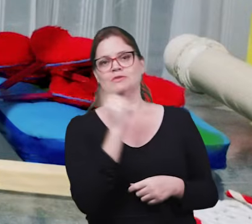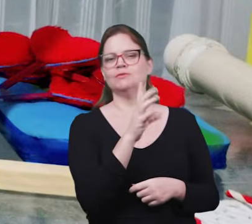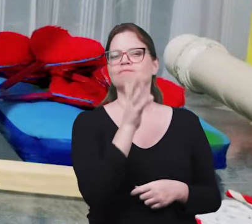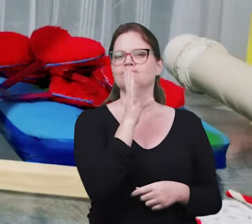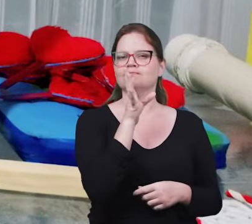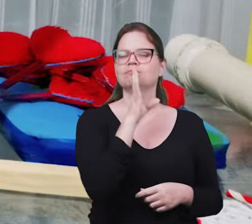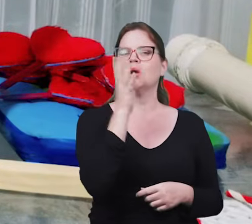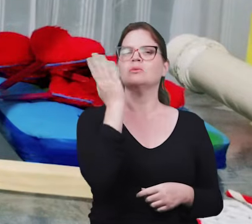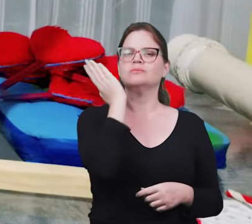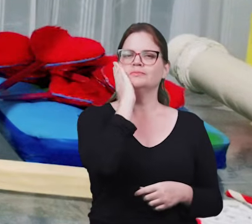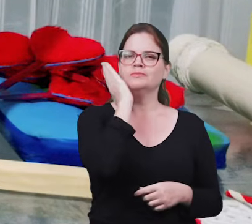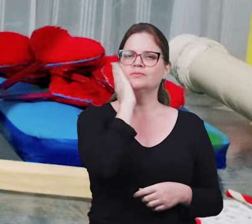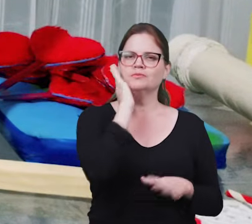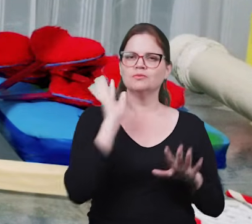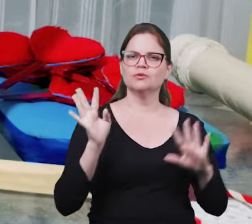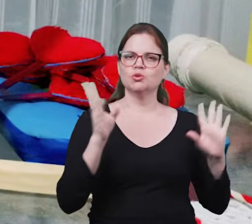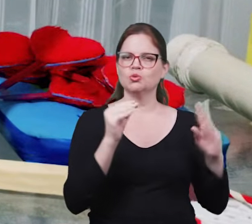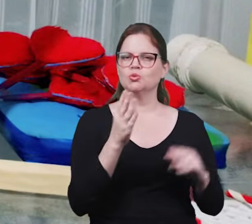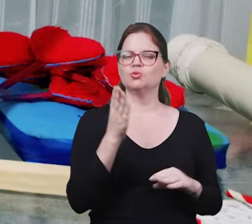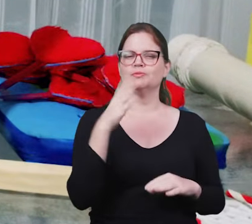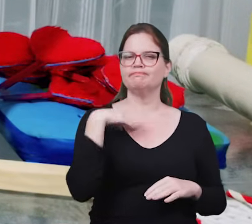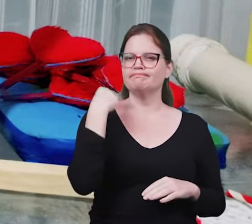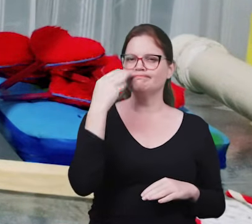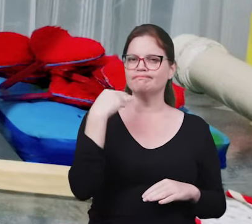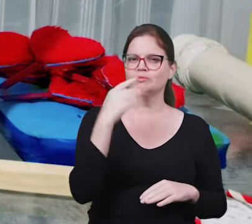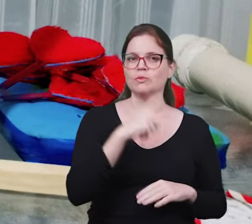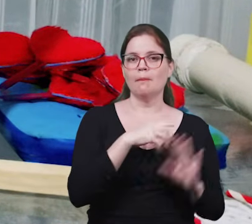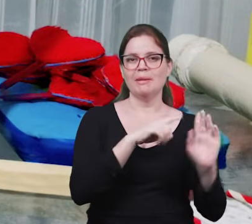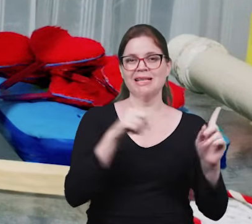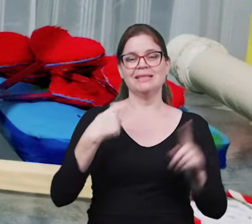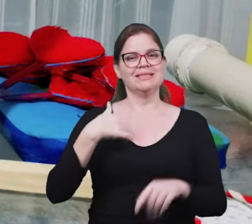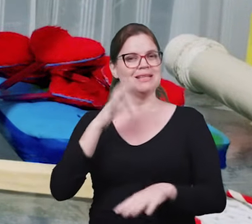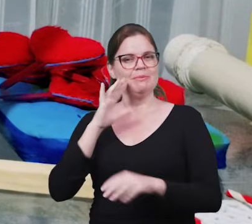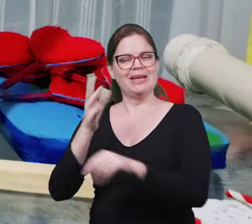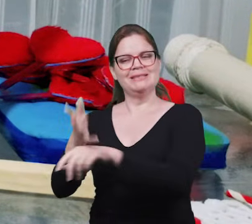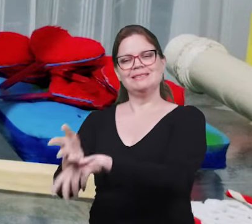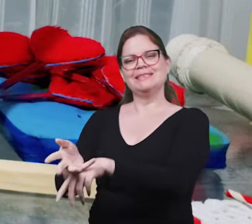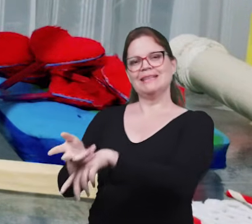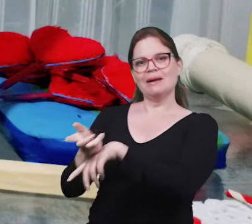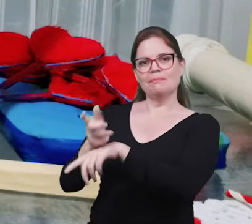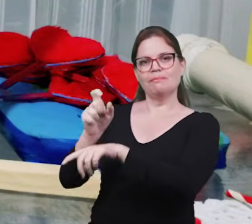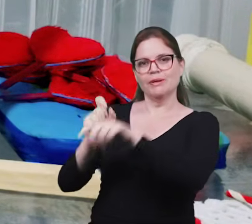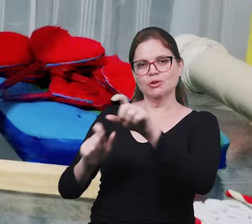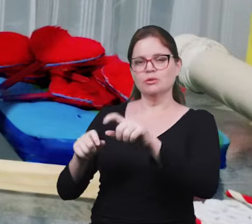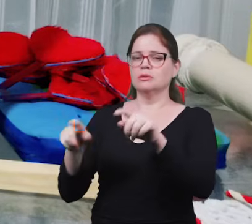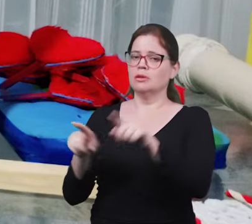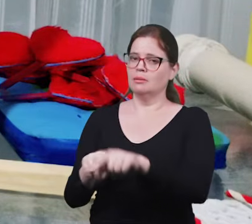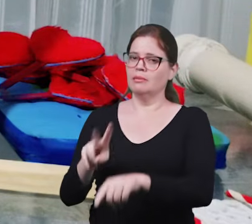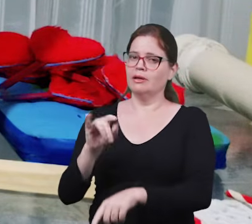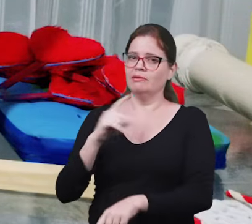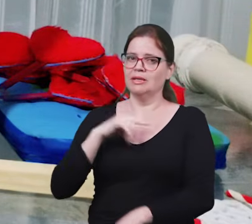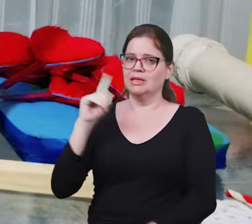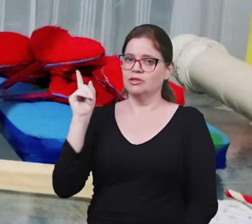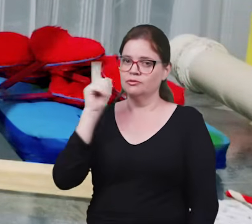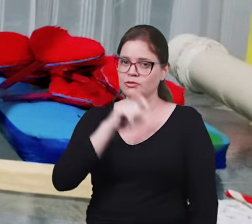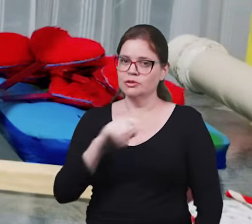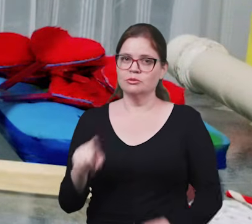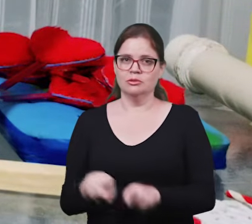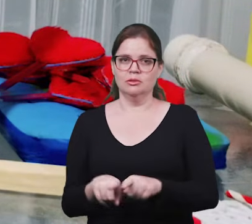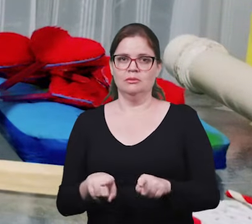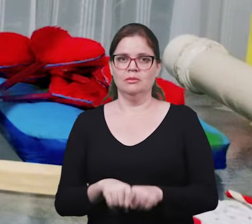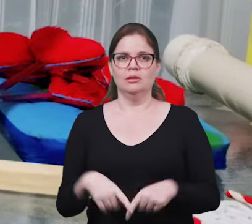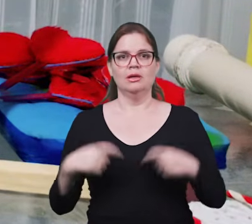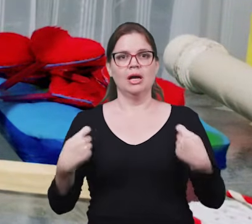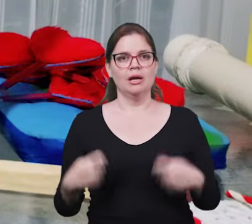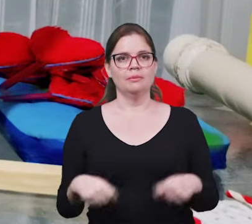conheciam toda essa vivência, eles passariam a pescar homens. Ou seja, o que será isso? Eu preciso